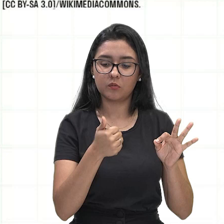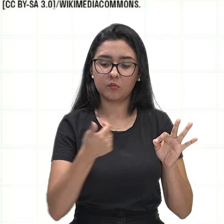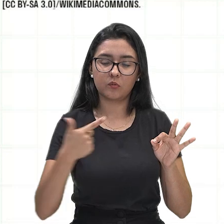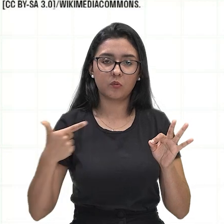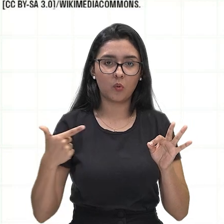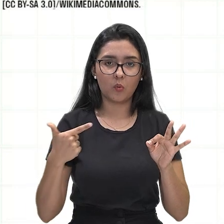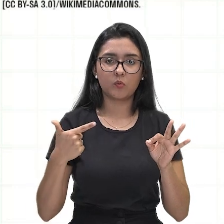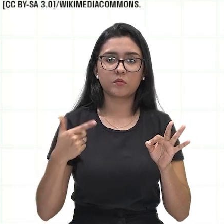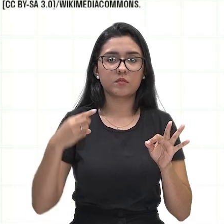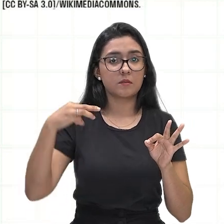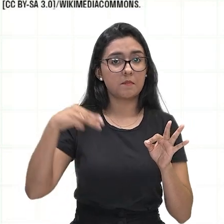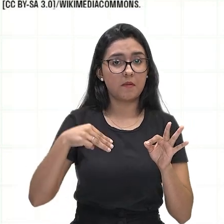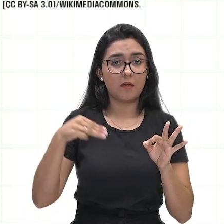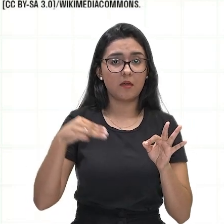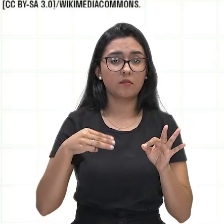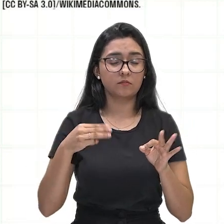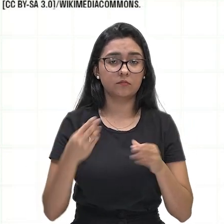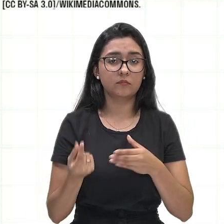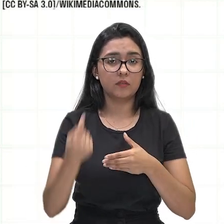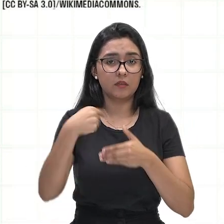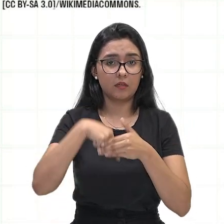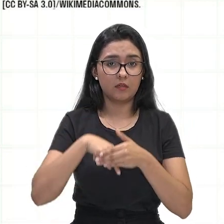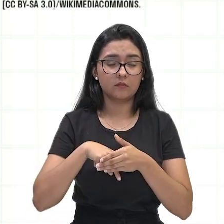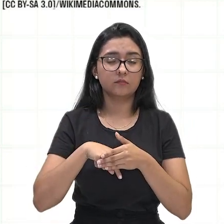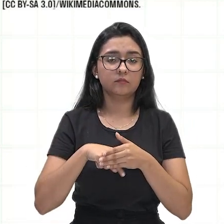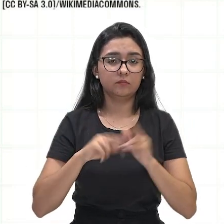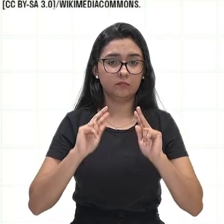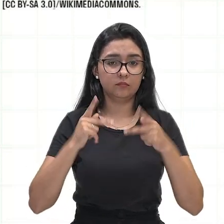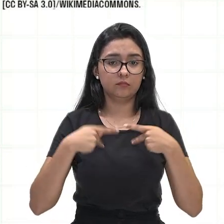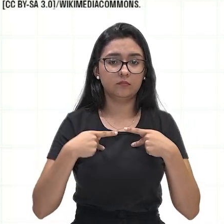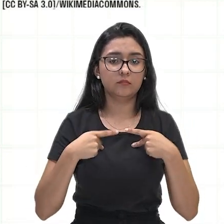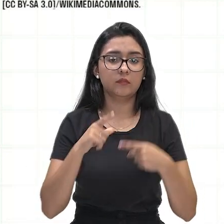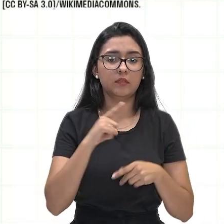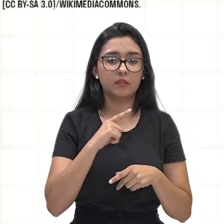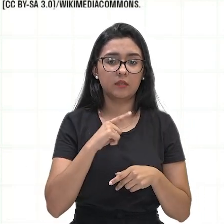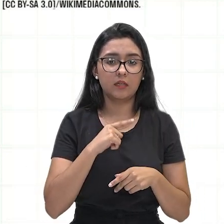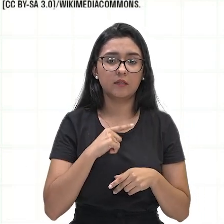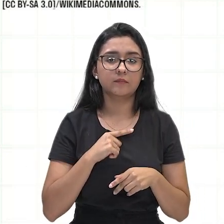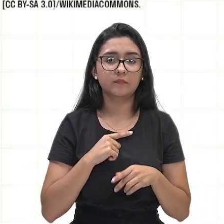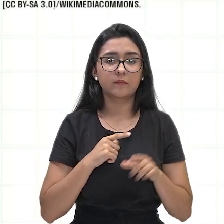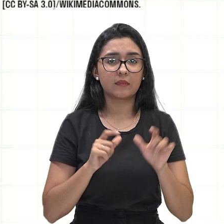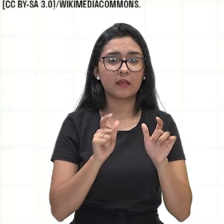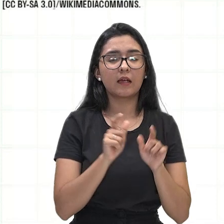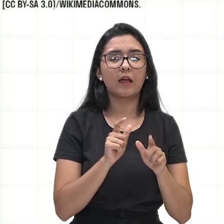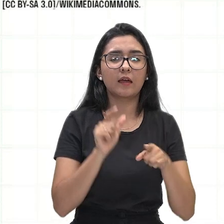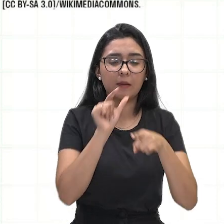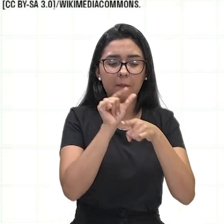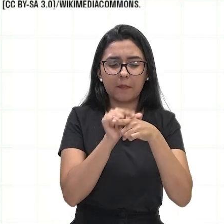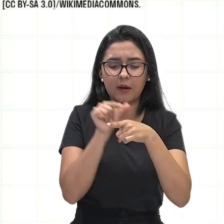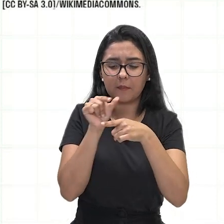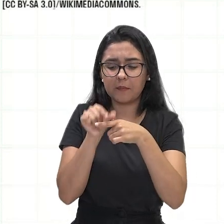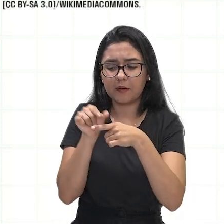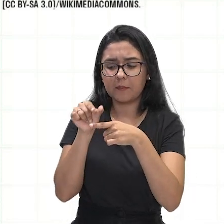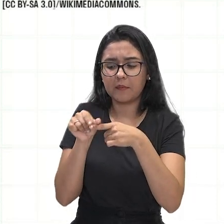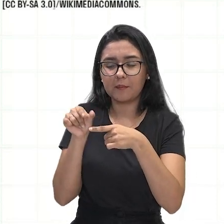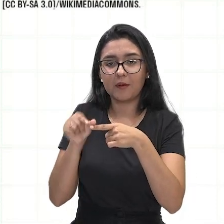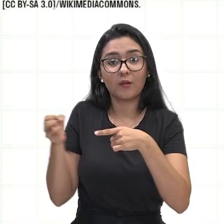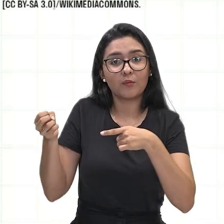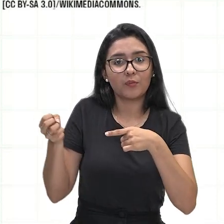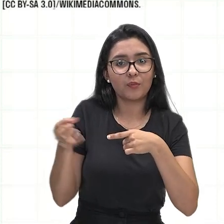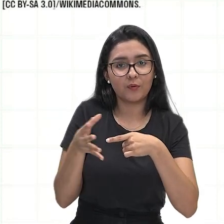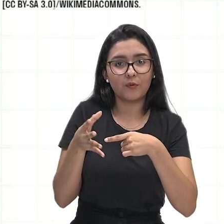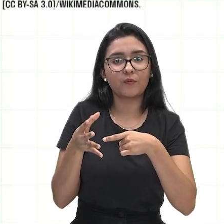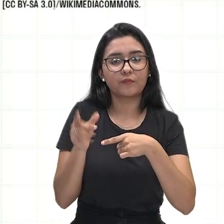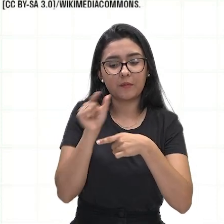comprimento dentro do intestino humano. E a gente tem aqui, cada pedacinho desse pode formar um novo indivíduo,